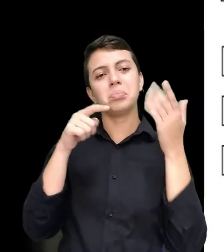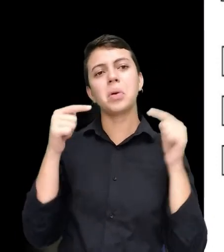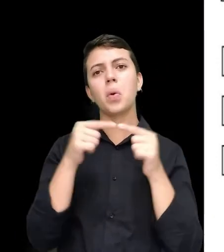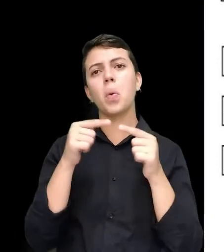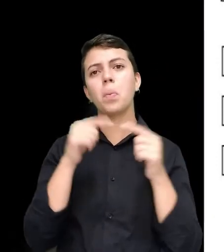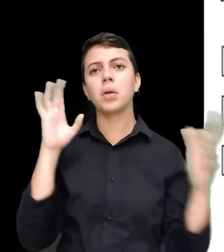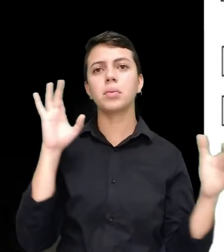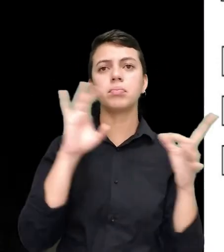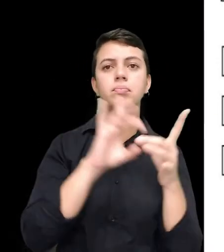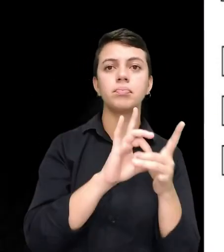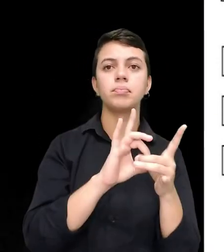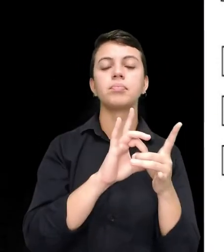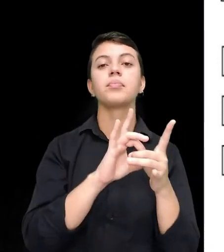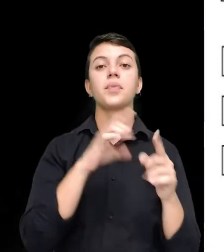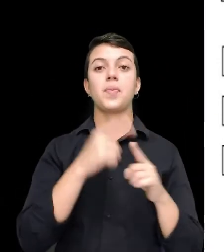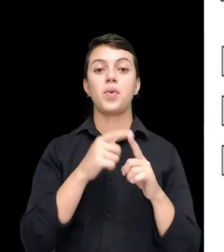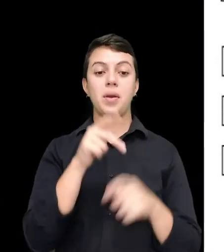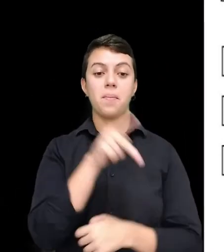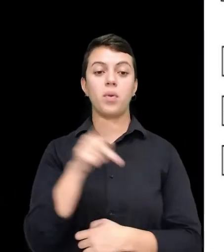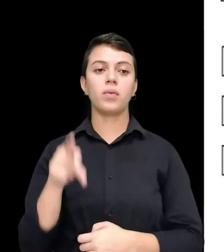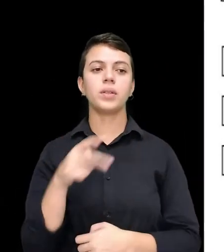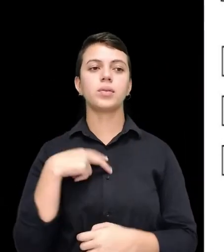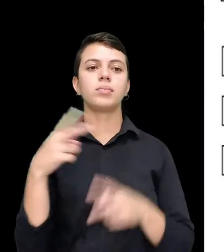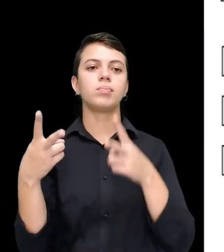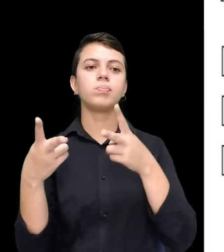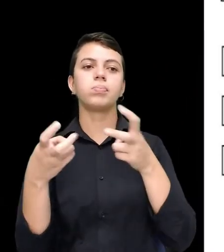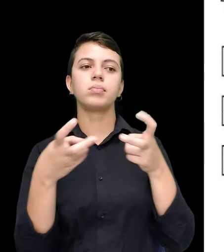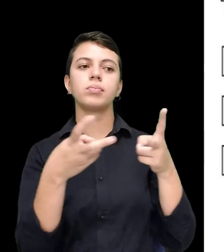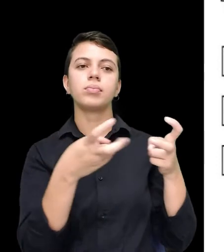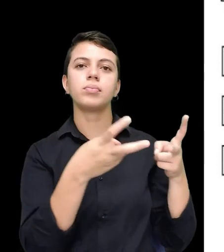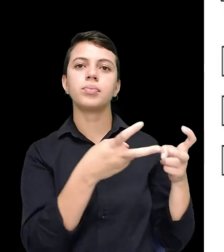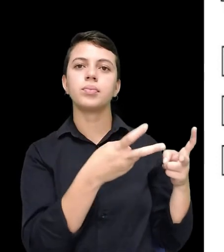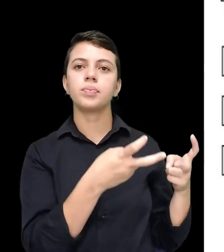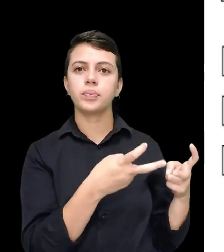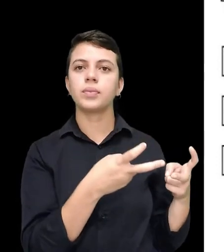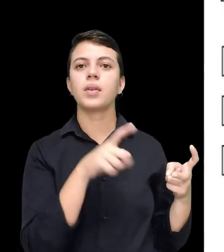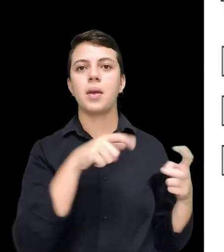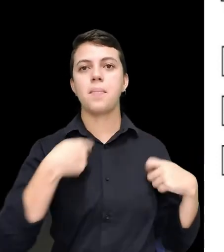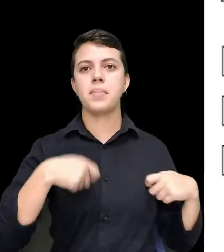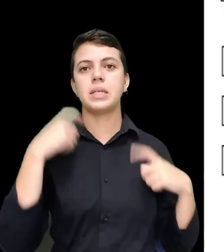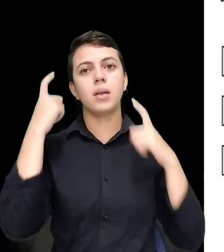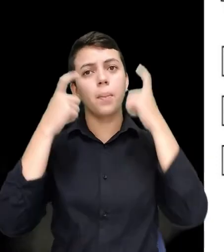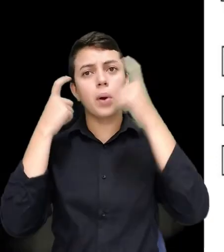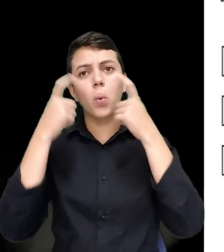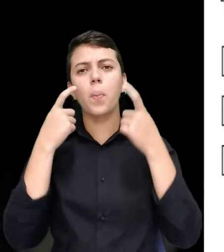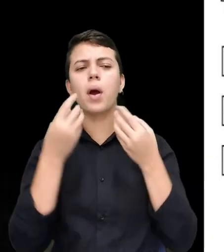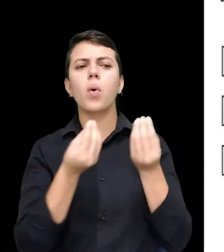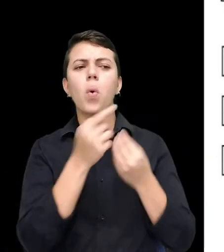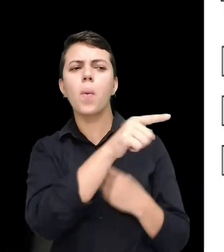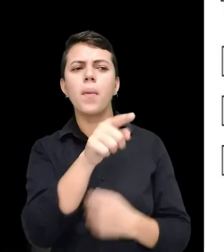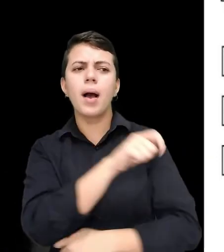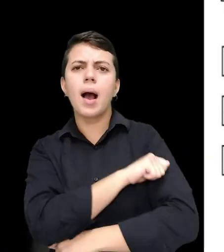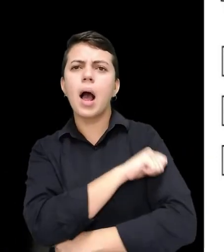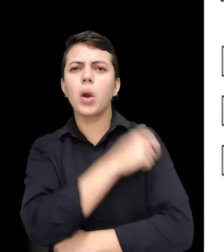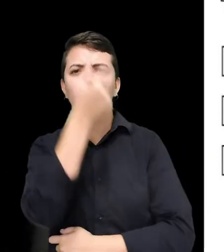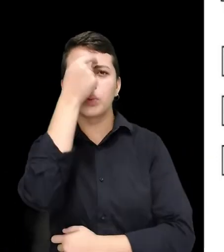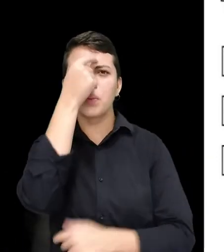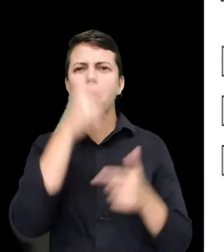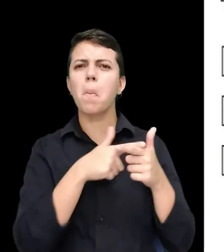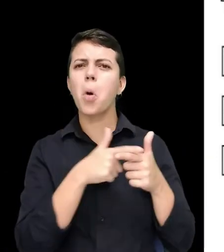o professor precisa se preocupar também com essas questões, né, dos